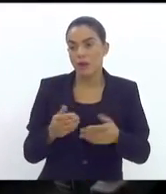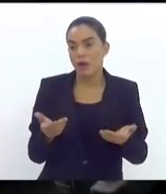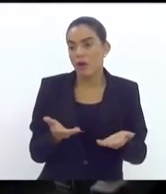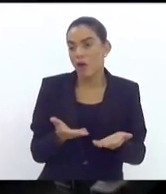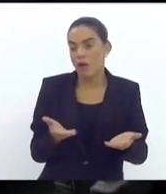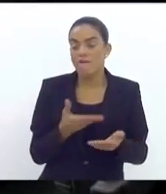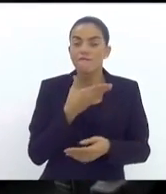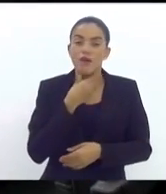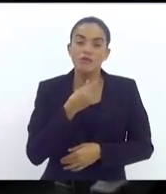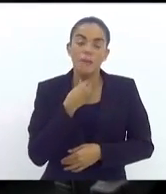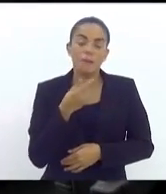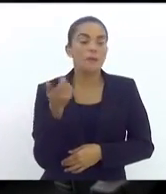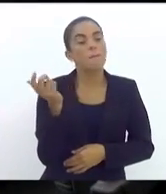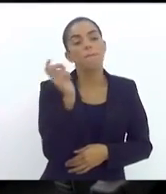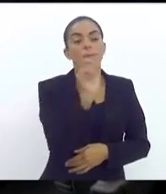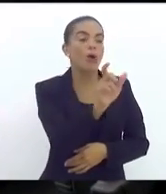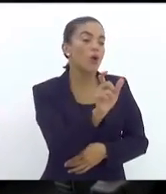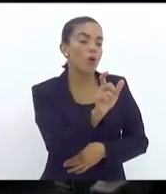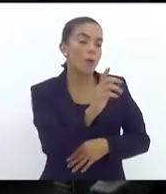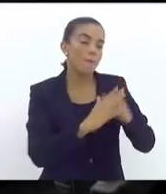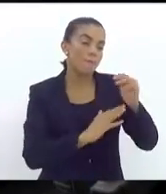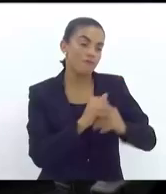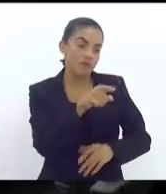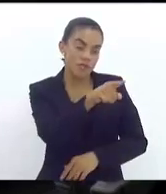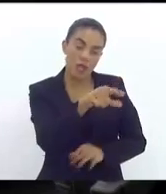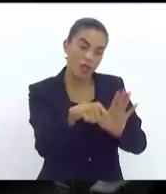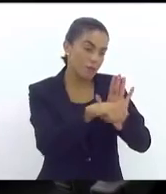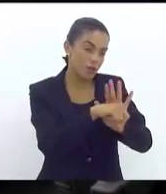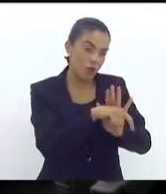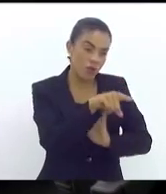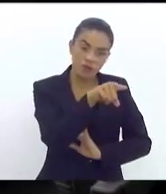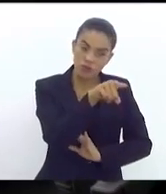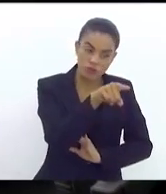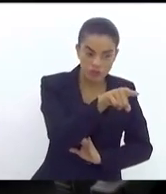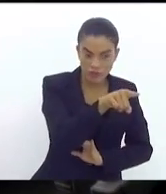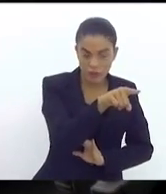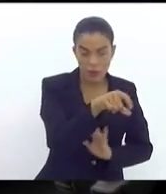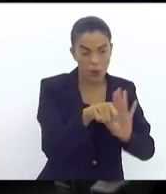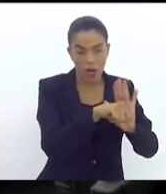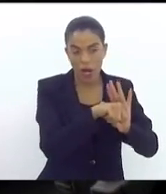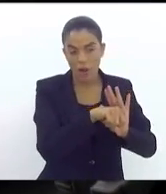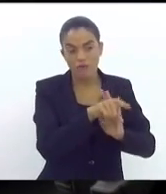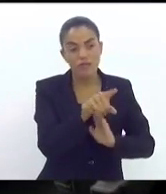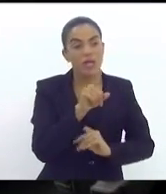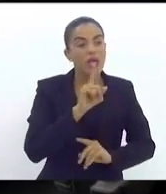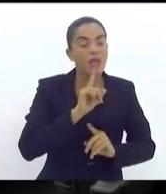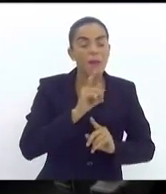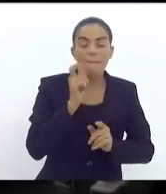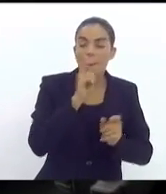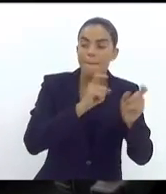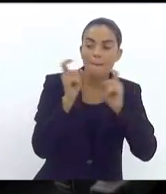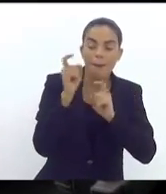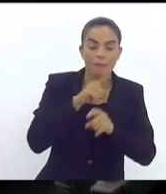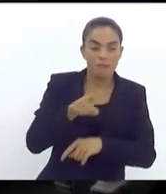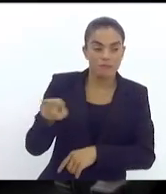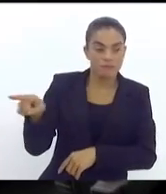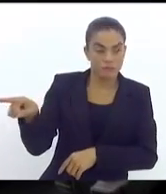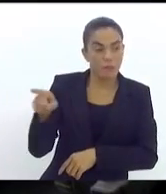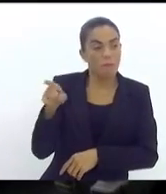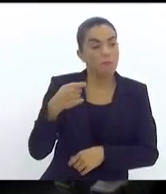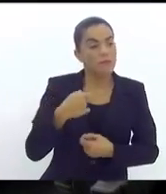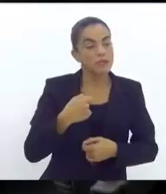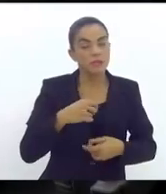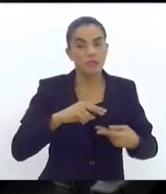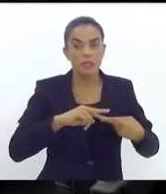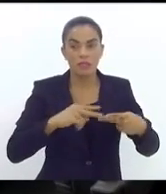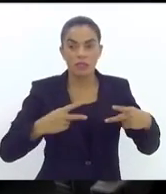atribuir falsamente a alguma pessoa presente à prática de um crime, incorrendo, portanto, no crime de calúnia, dificilmente será necessário realizar um exame de DNA